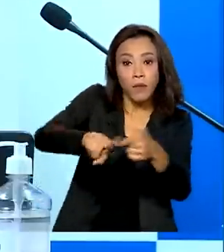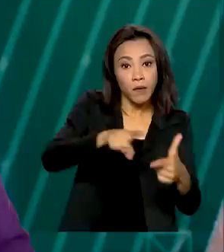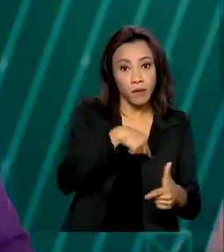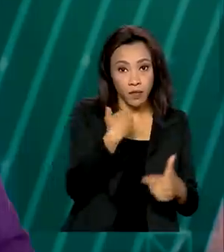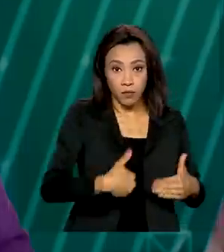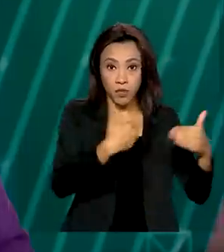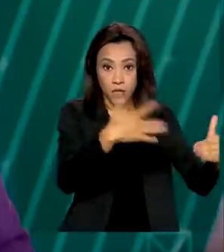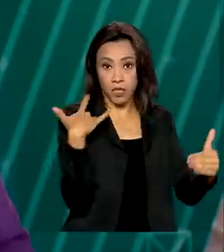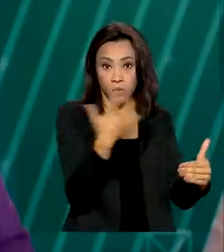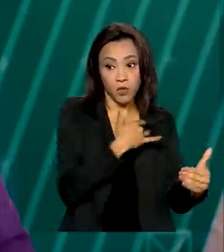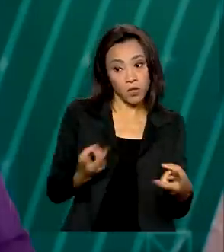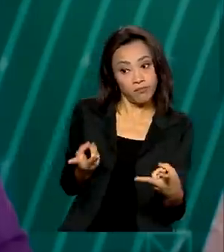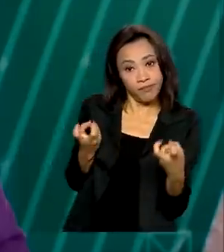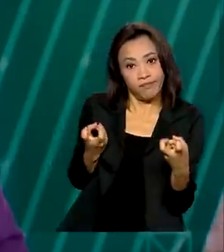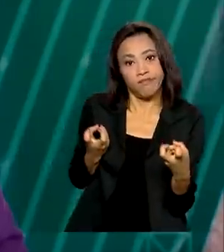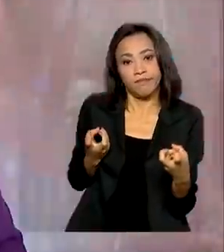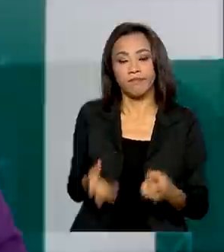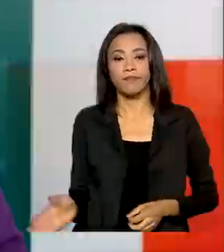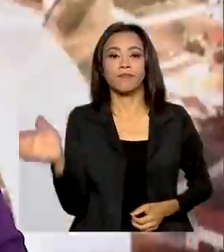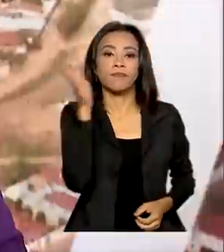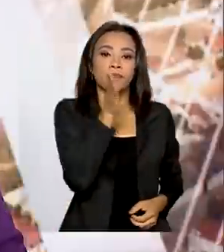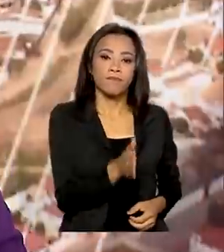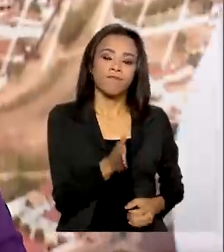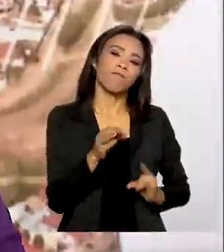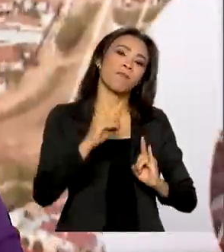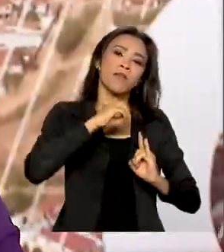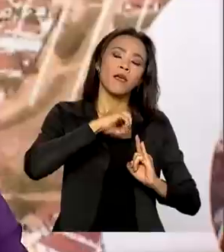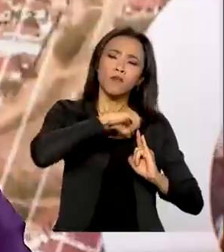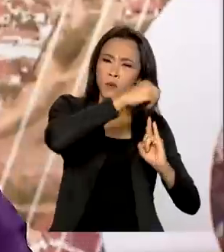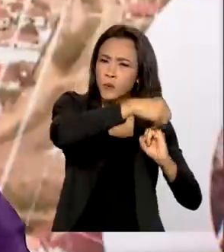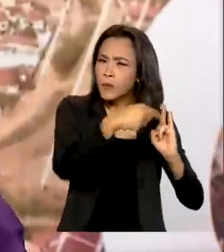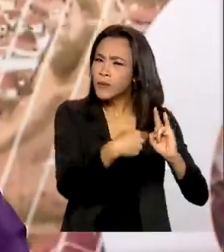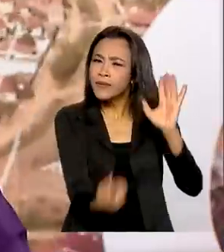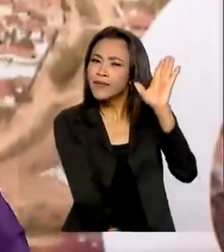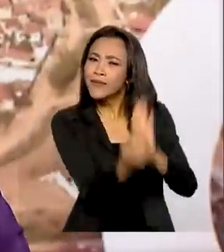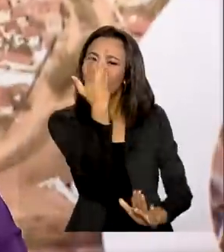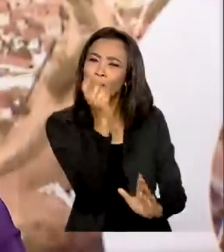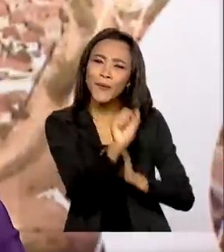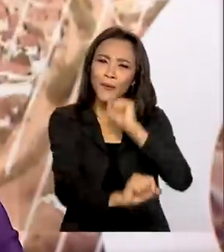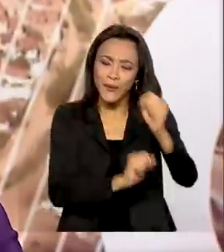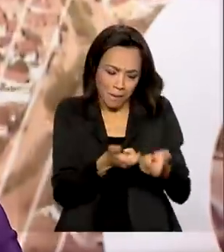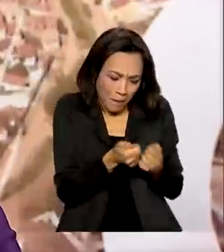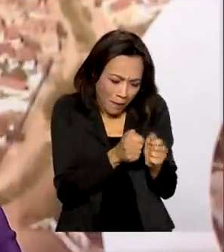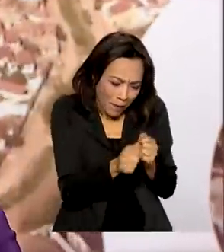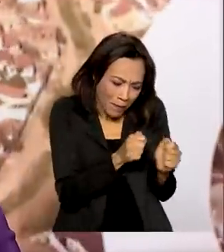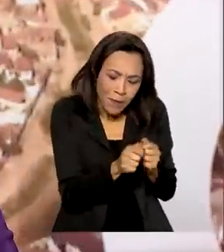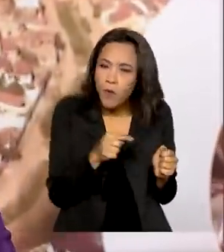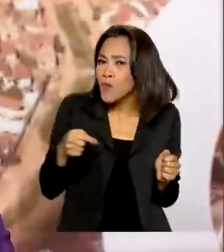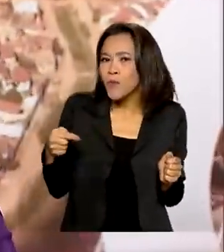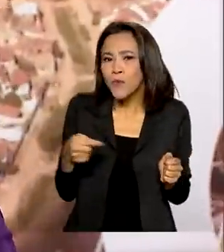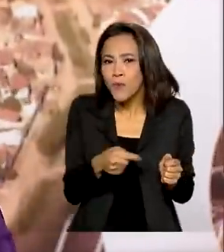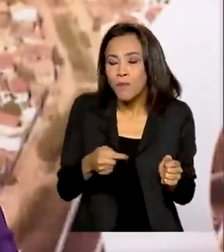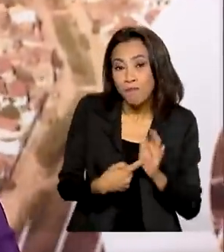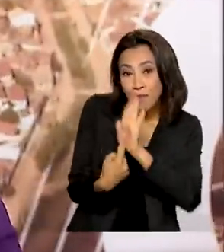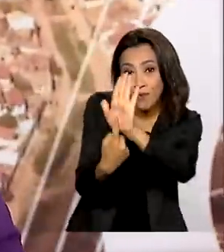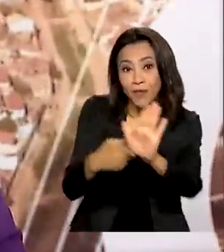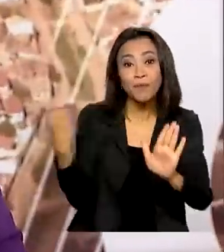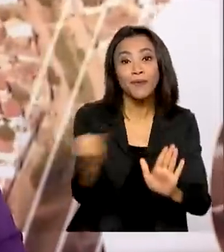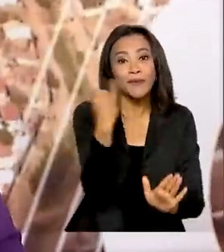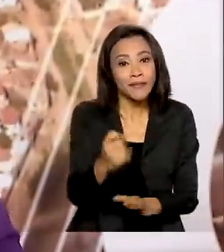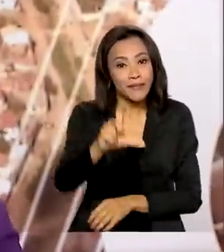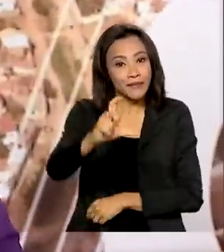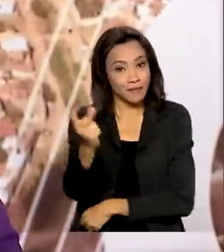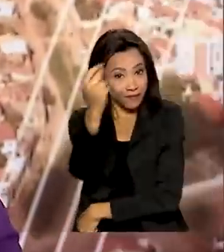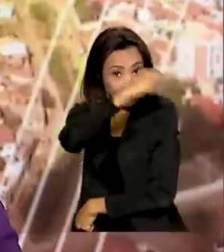tem nem de casa o seu Cruz criou uma série em formato de videogame para reforçar a importância da vacinação